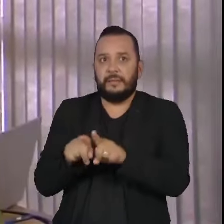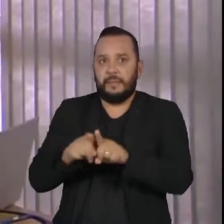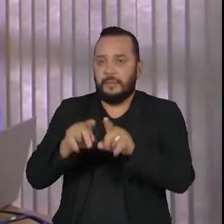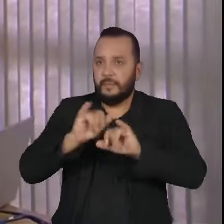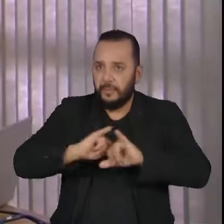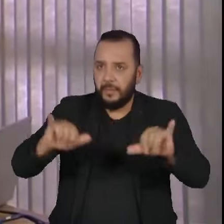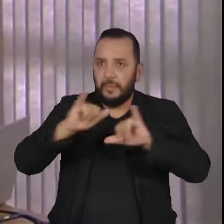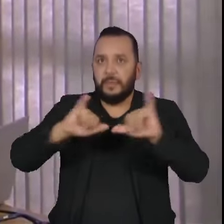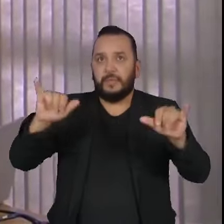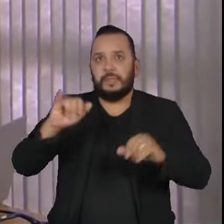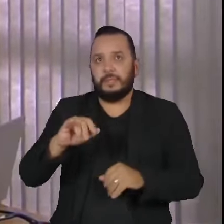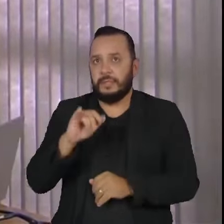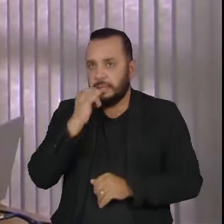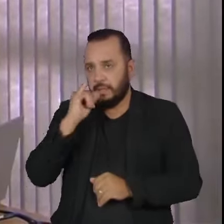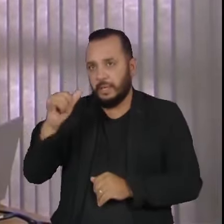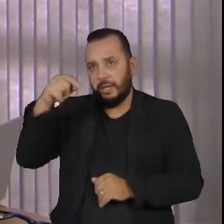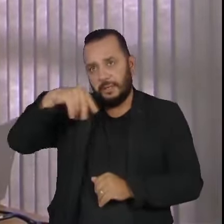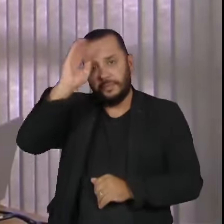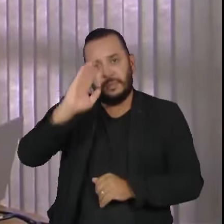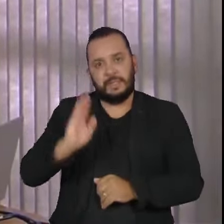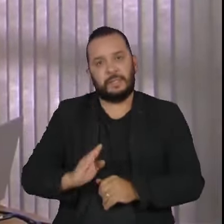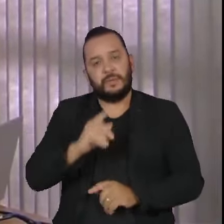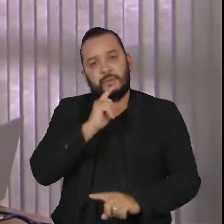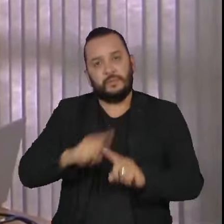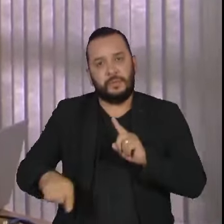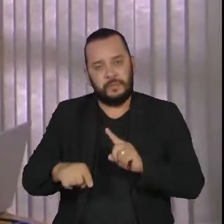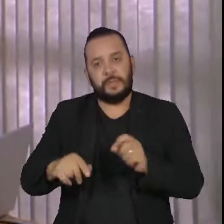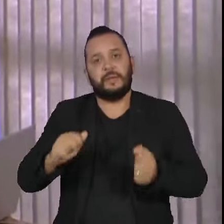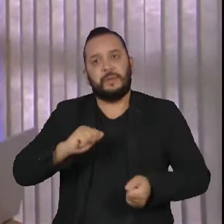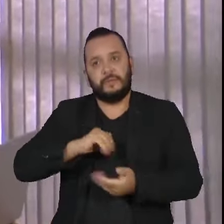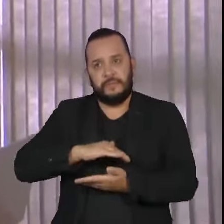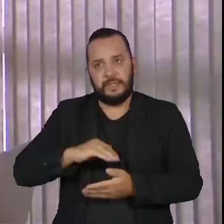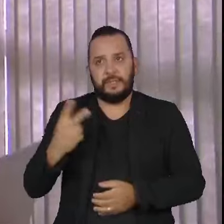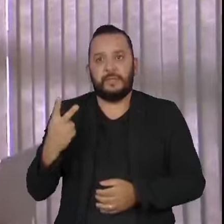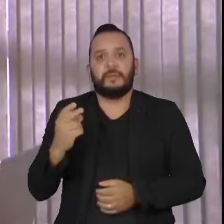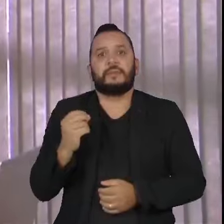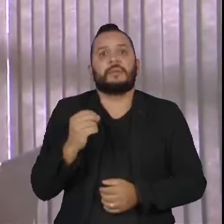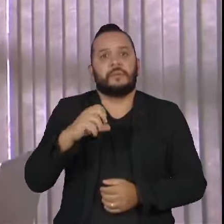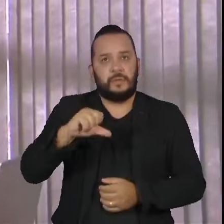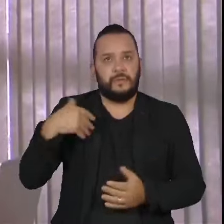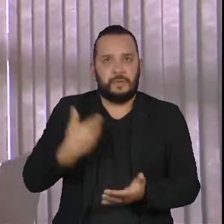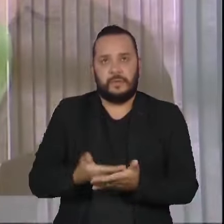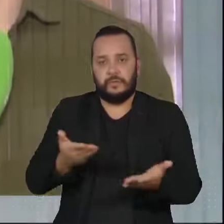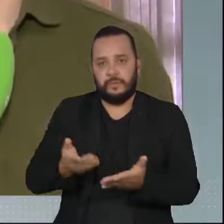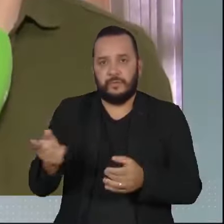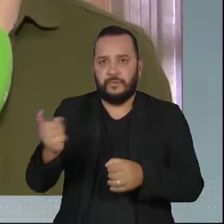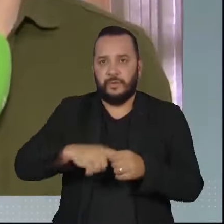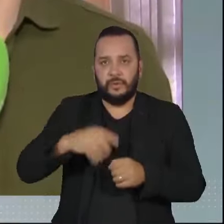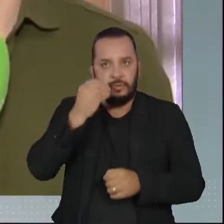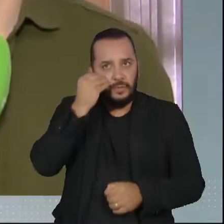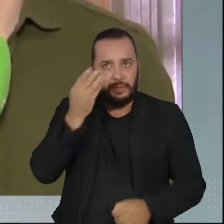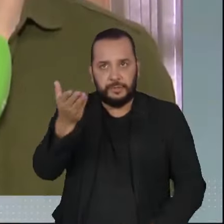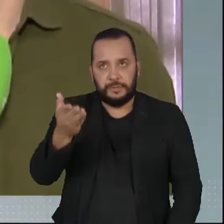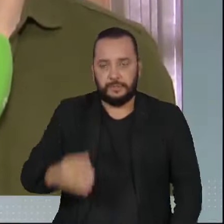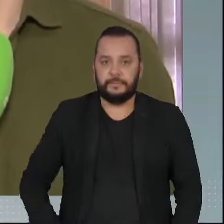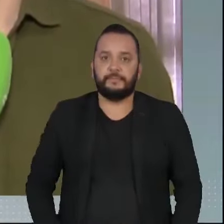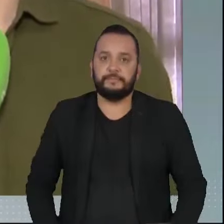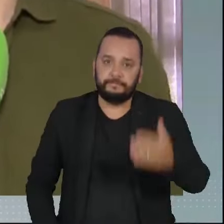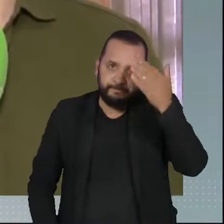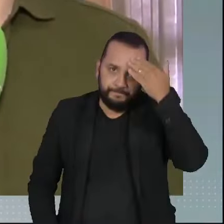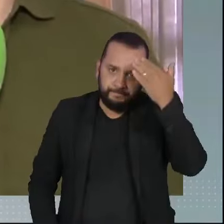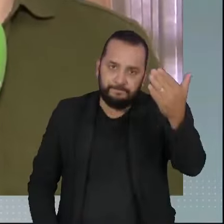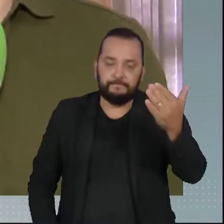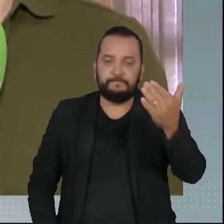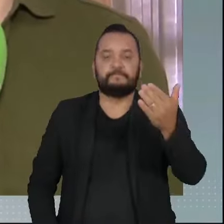cigarros eletrônicos Aqui no Brasil é proibida pela Anvisa desde 2009 é com você obrigada turate pelas